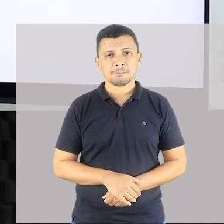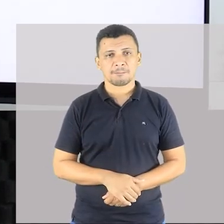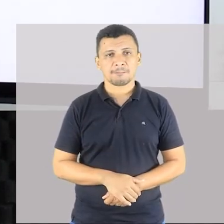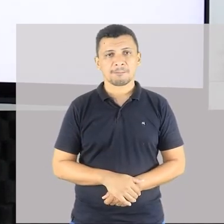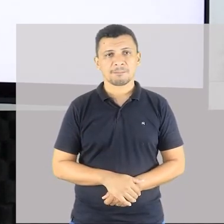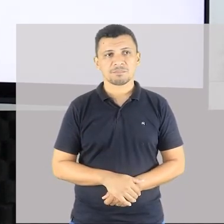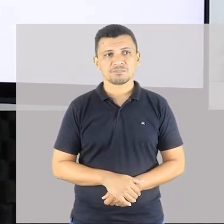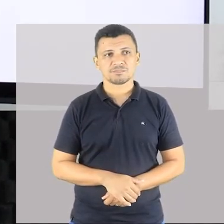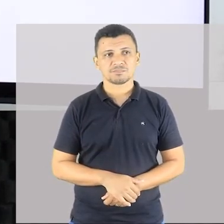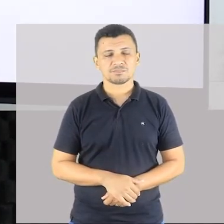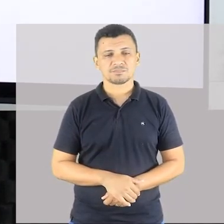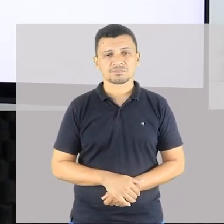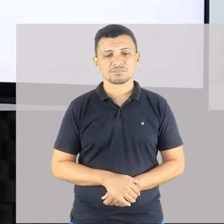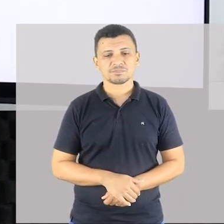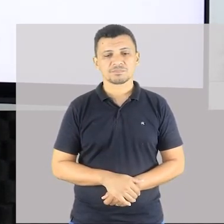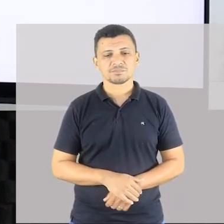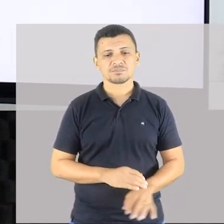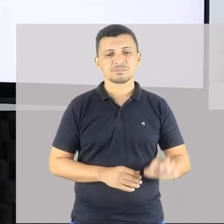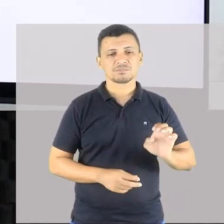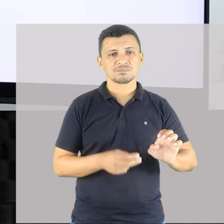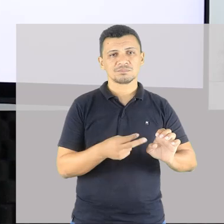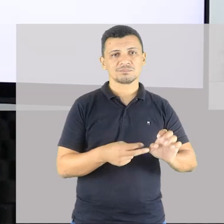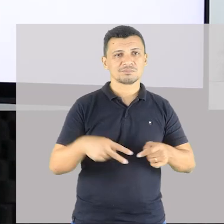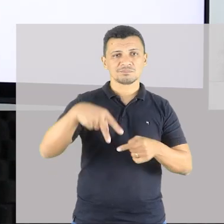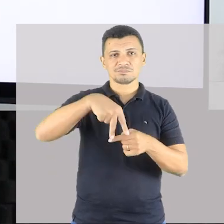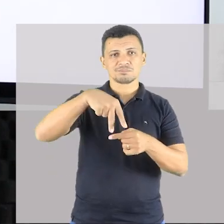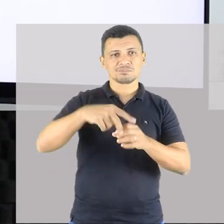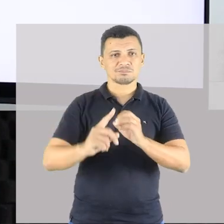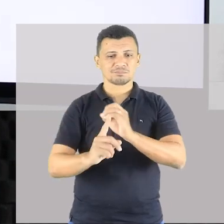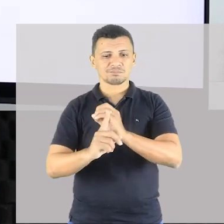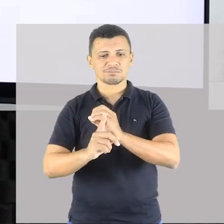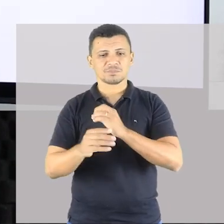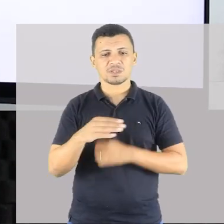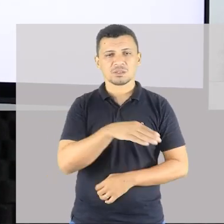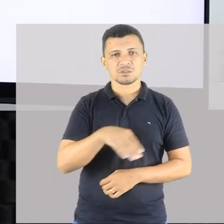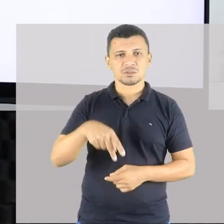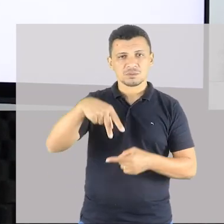ó, variação do fluxo dividido pelo tempo.